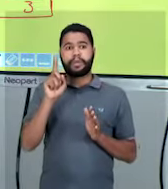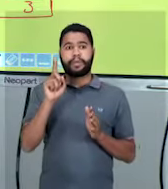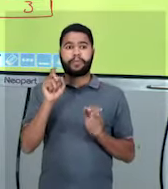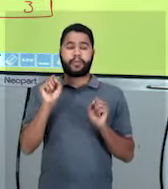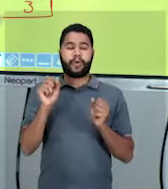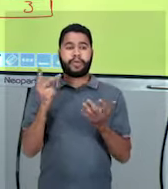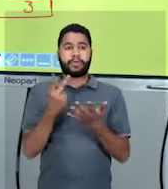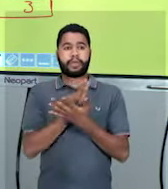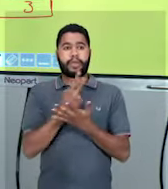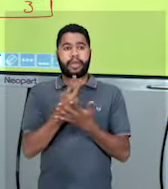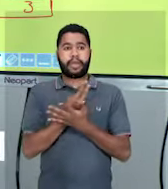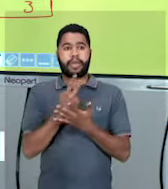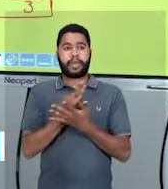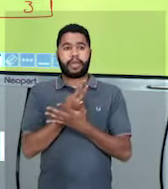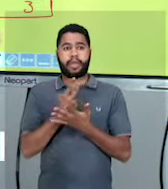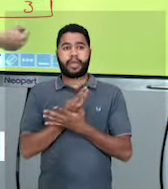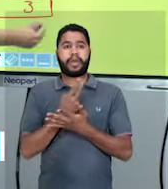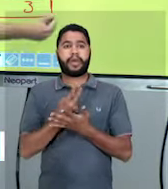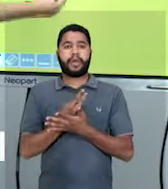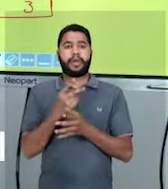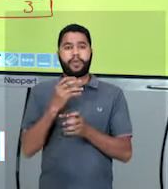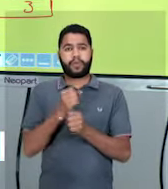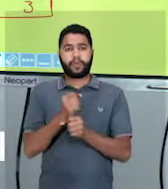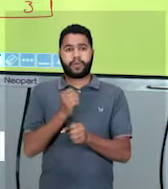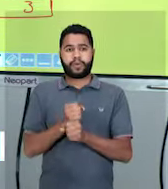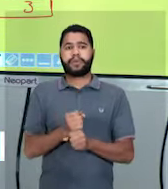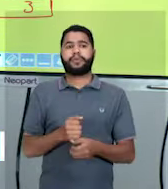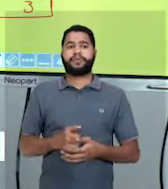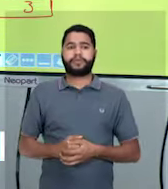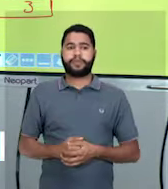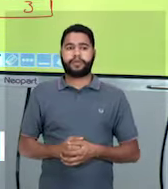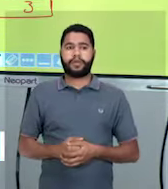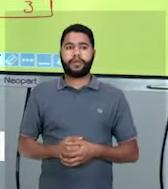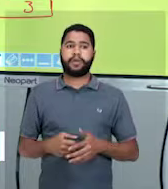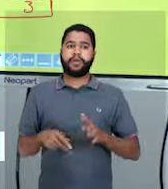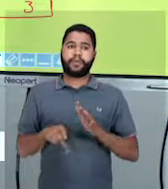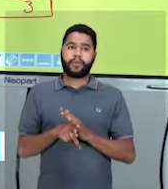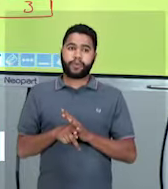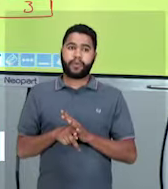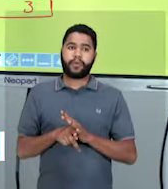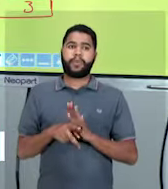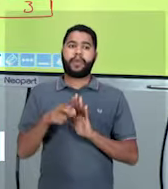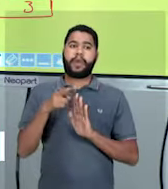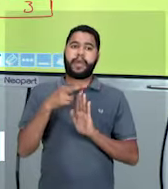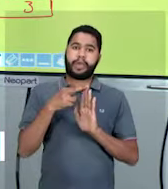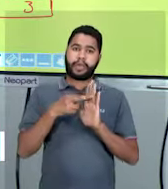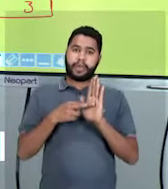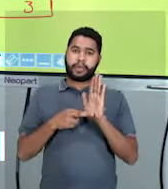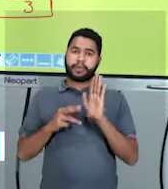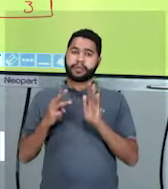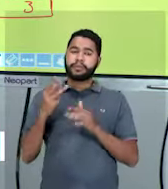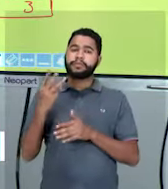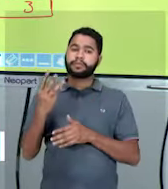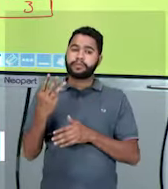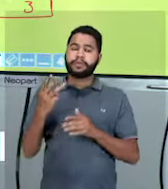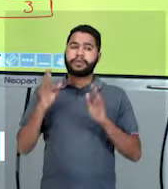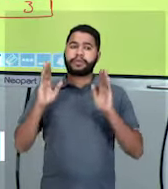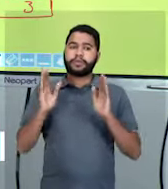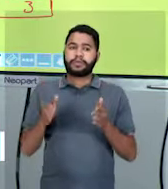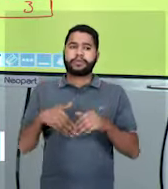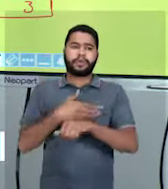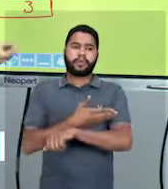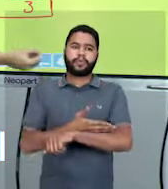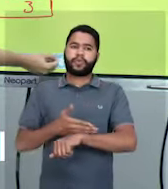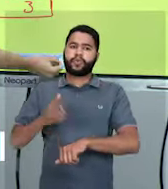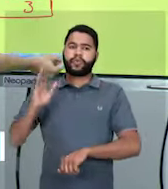cálculo. Então, se você habituou a fazer isso, fez todos os cálculos com a nossa regra de 3 e já habituou,